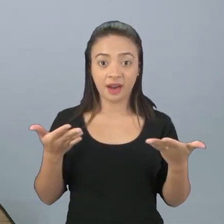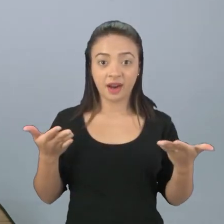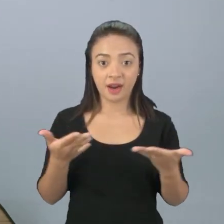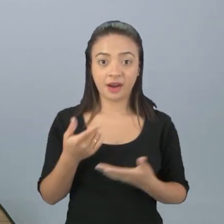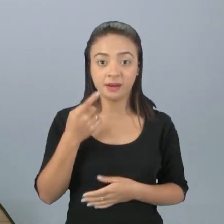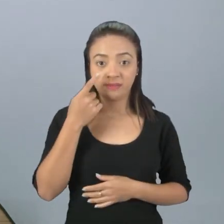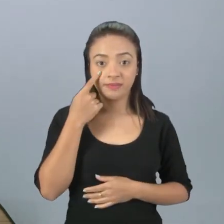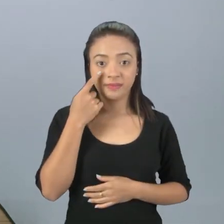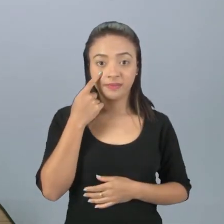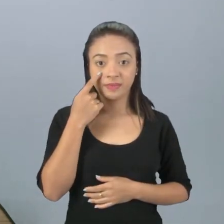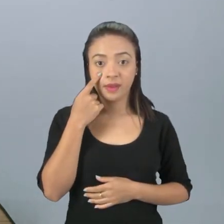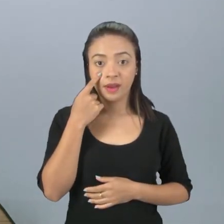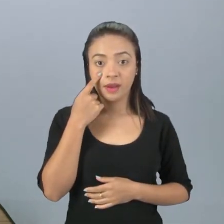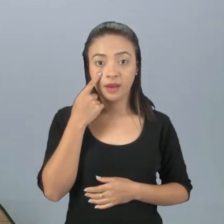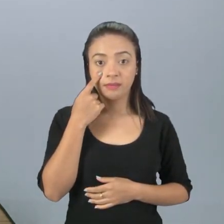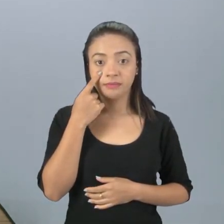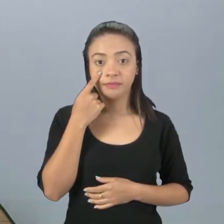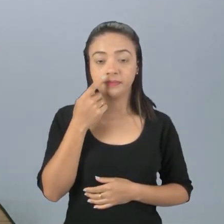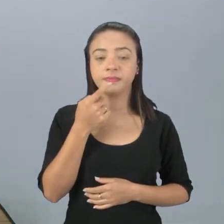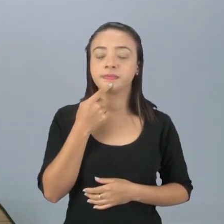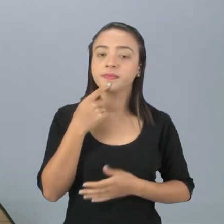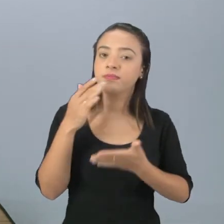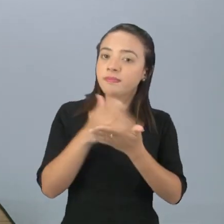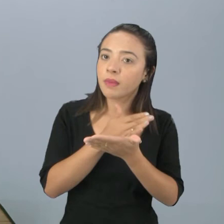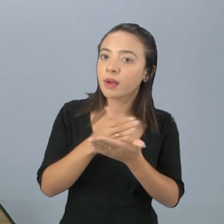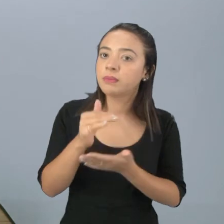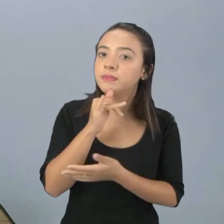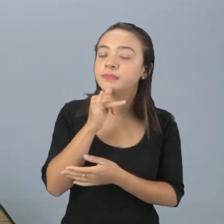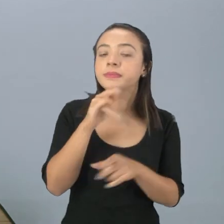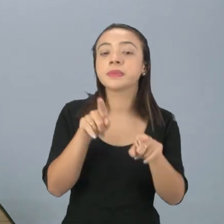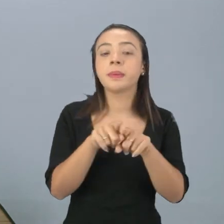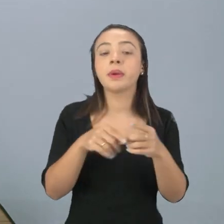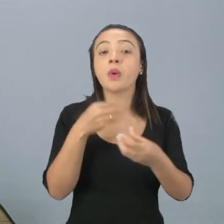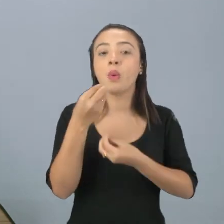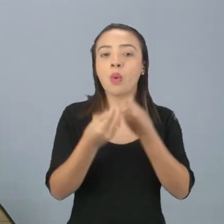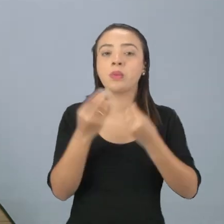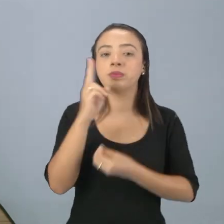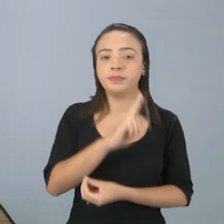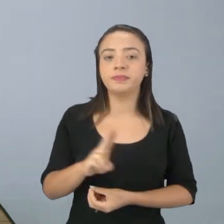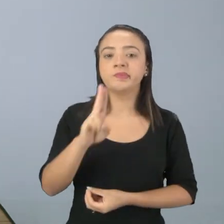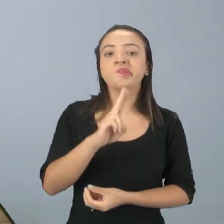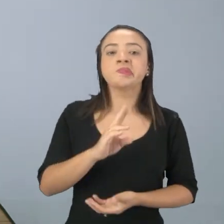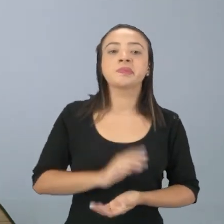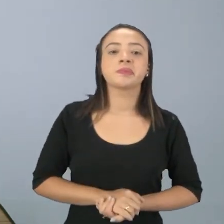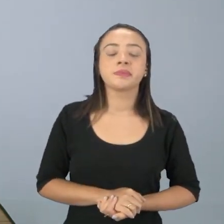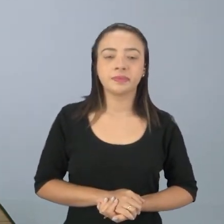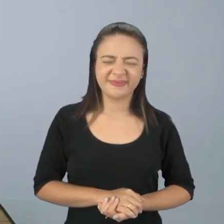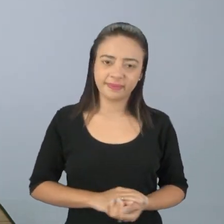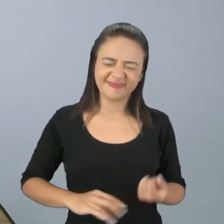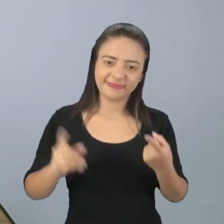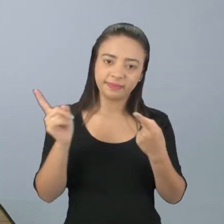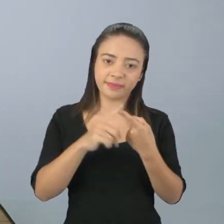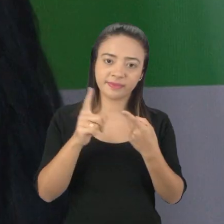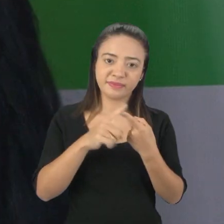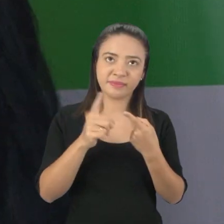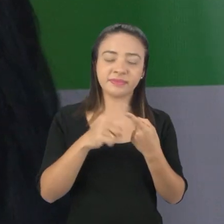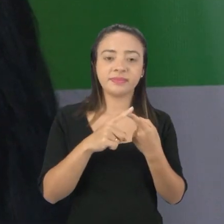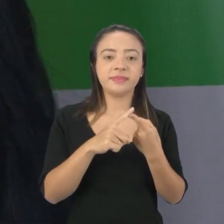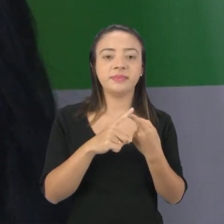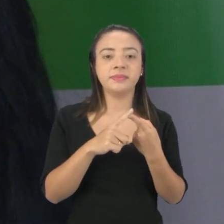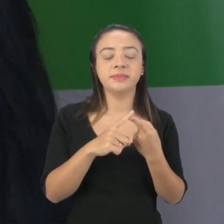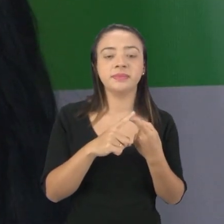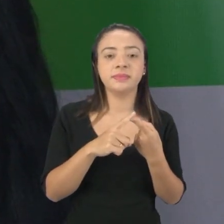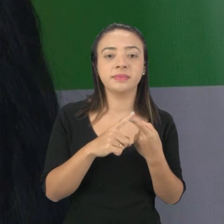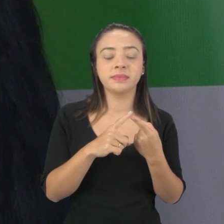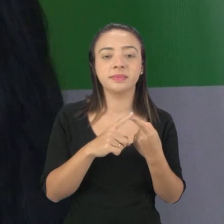para o quadro, ver alguns exemplos, entender o porquê de cada um e como usar, ok? Com alguns exemplos aqui. O primeiro porquê, ó, vamos